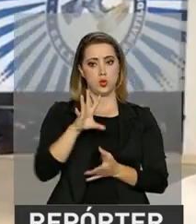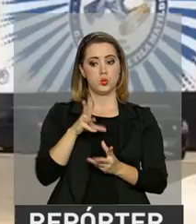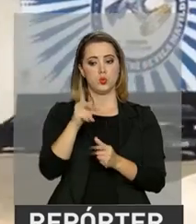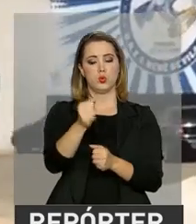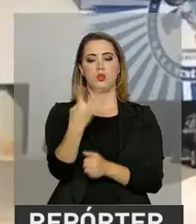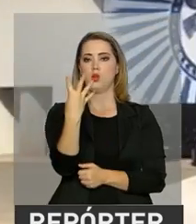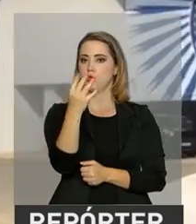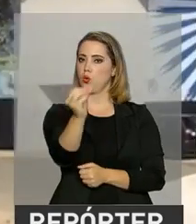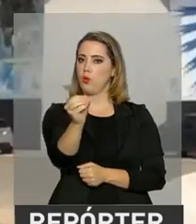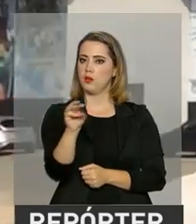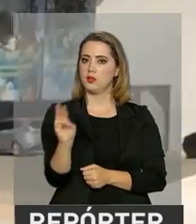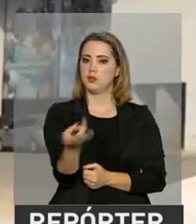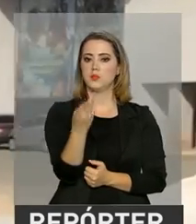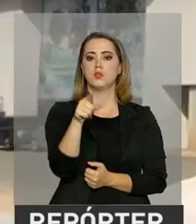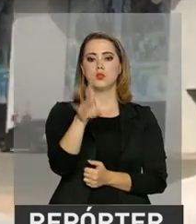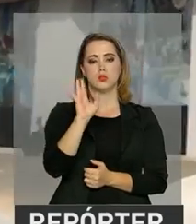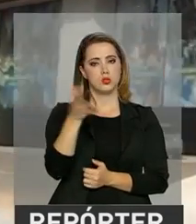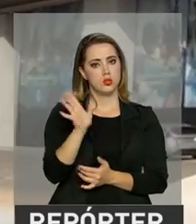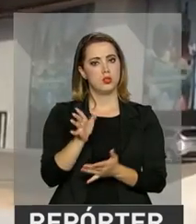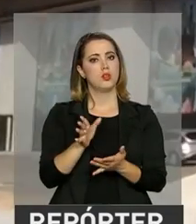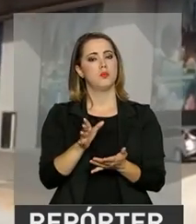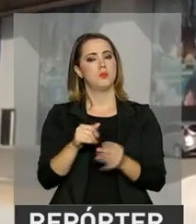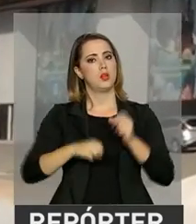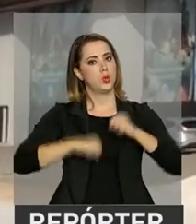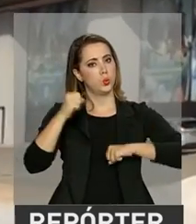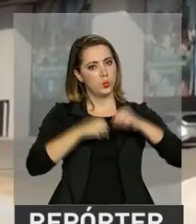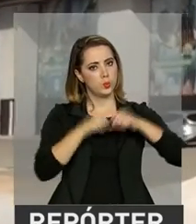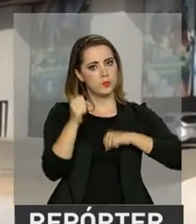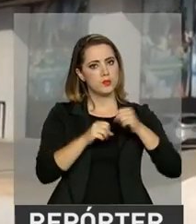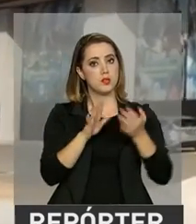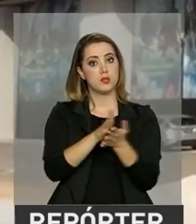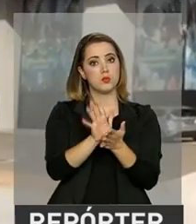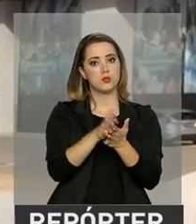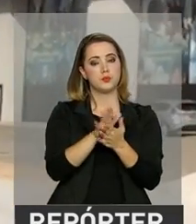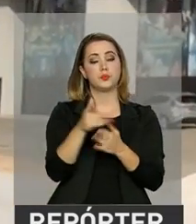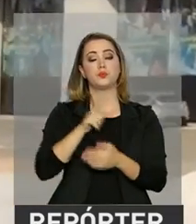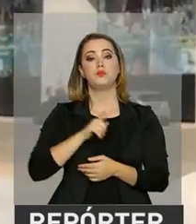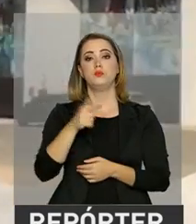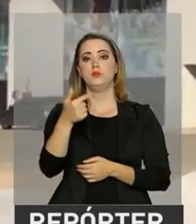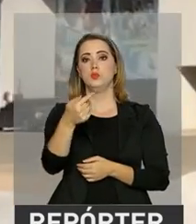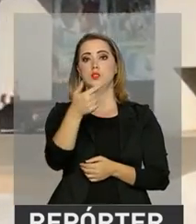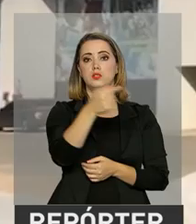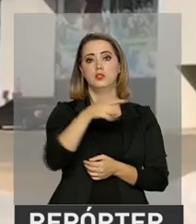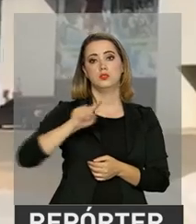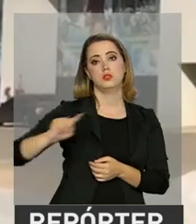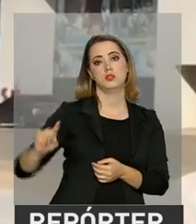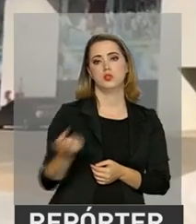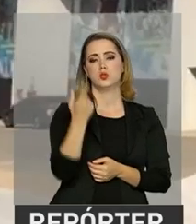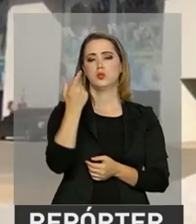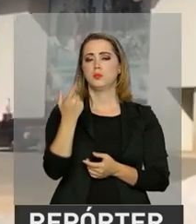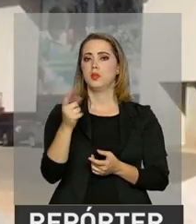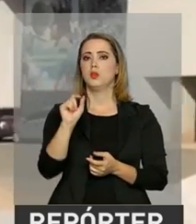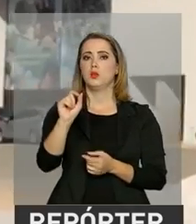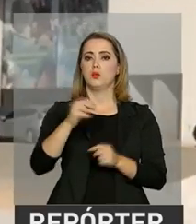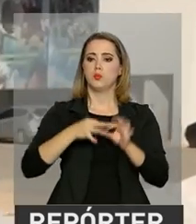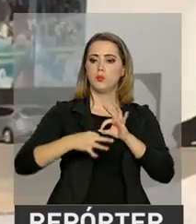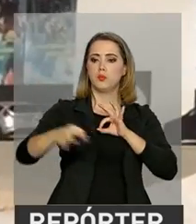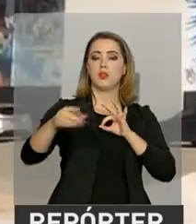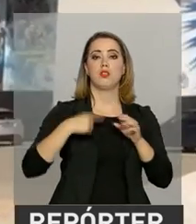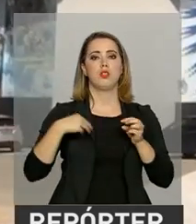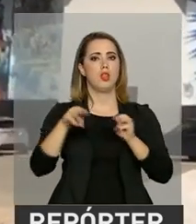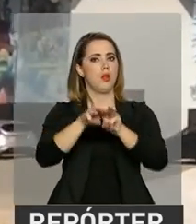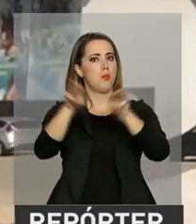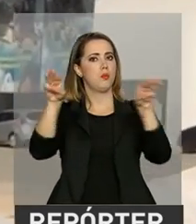contratados para a construção da fábrica do Samba o espaço tem 77.000 M qu e vai abrigar Museu e 14